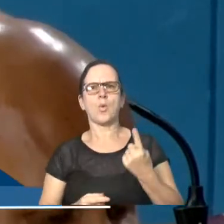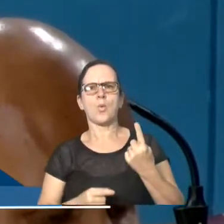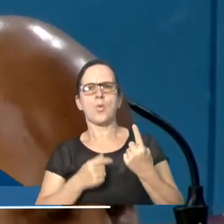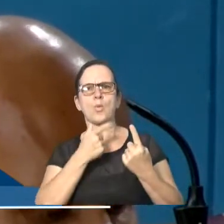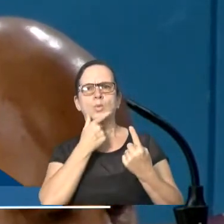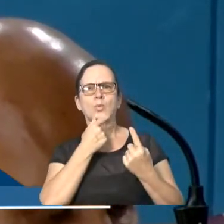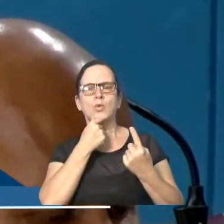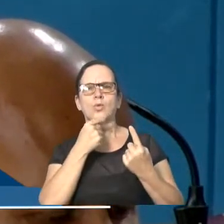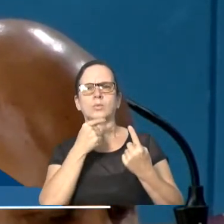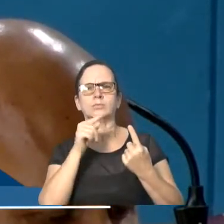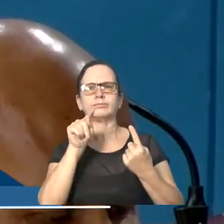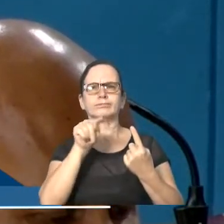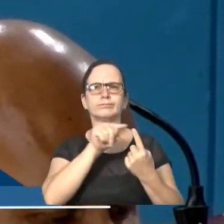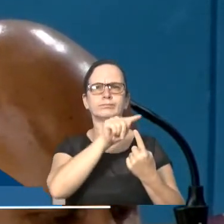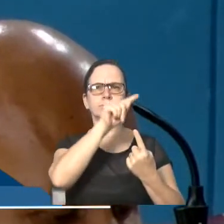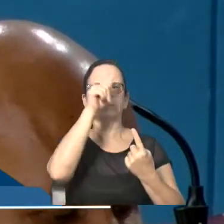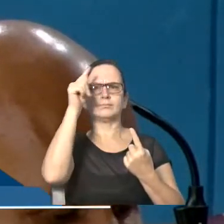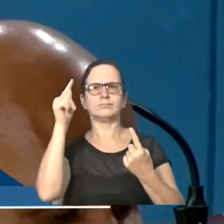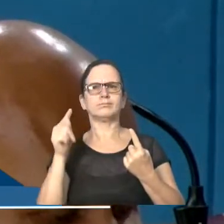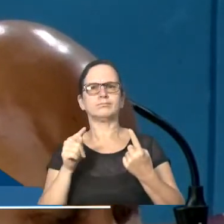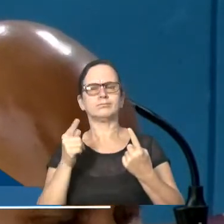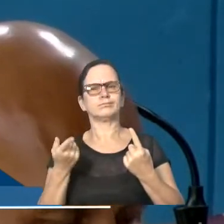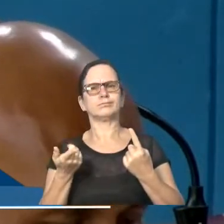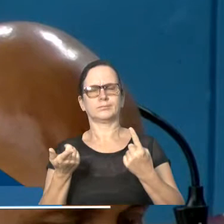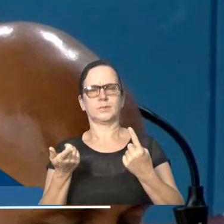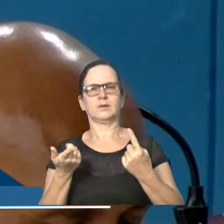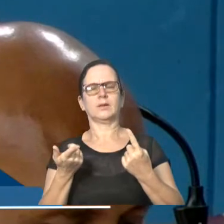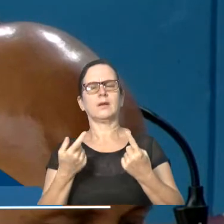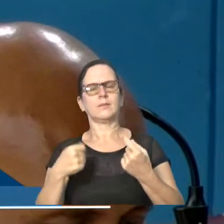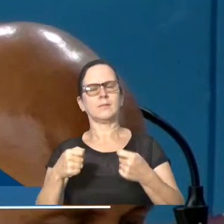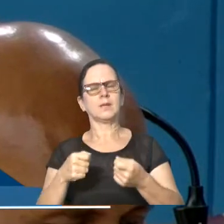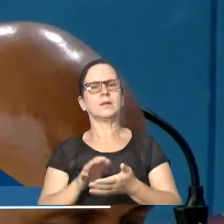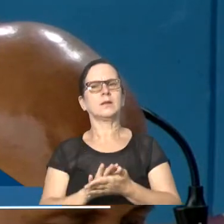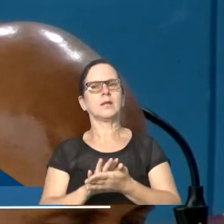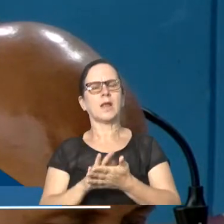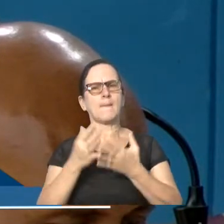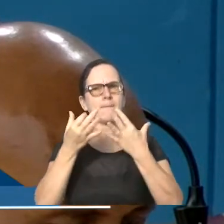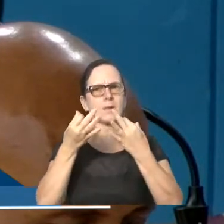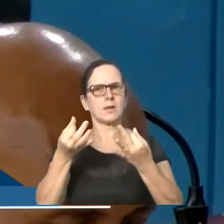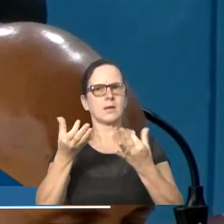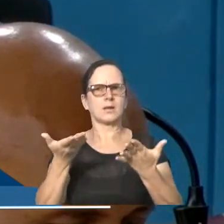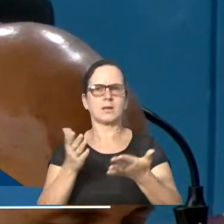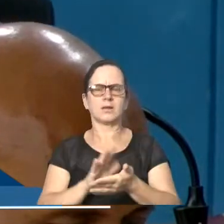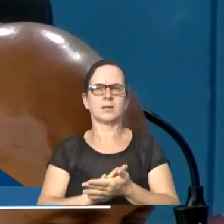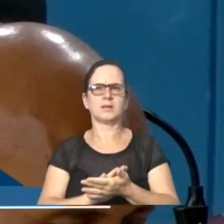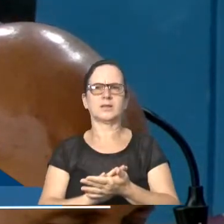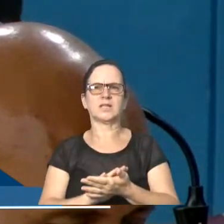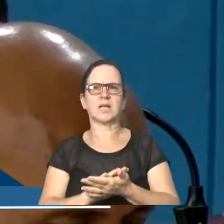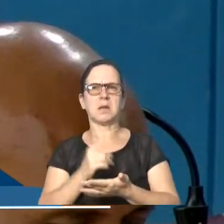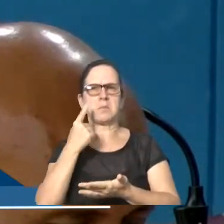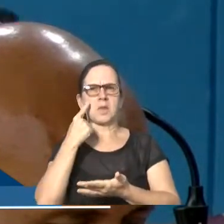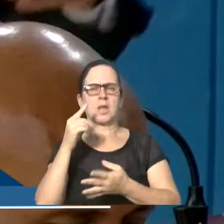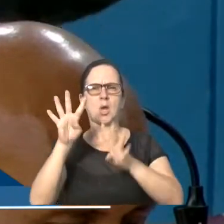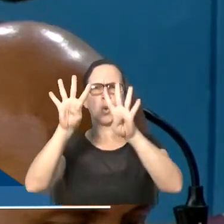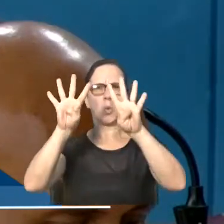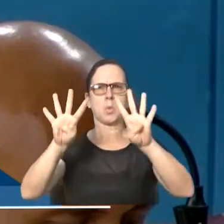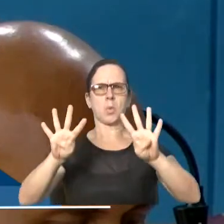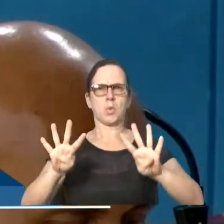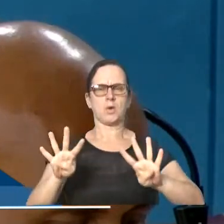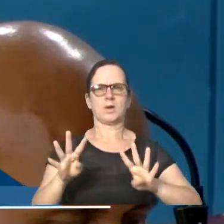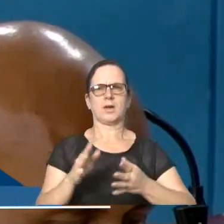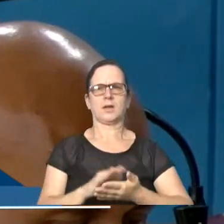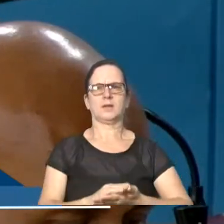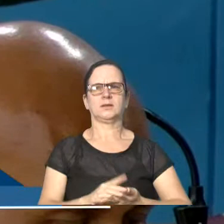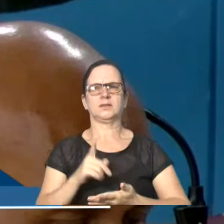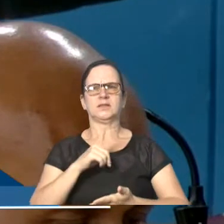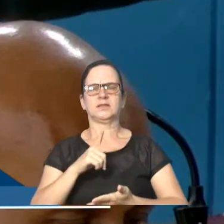da SAF meio período. Ele tem que ter esse choque de realidade. Ele acha que colocar gradil lá, que até já vieram uma denúncia